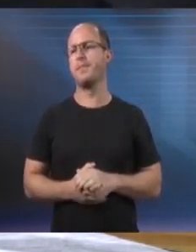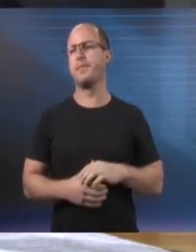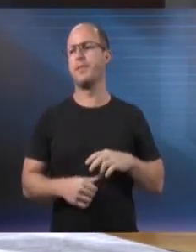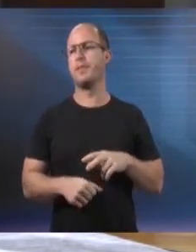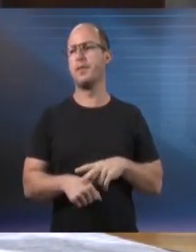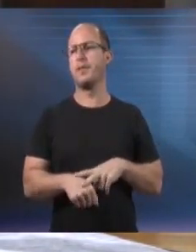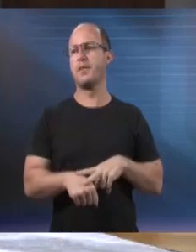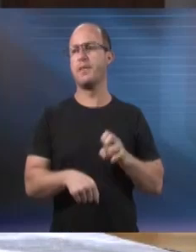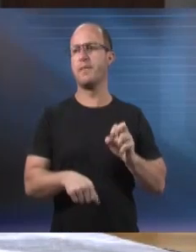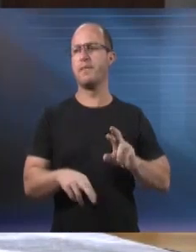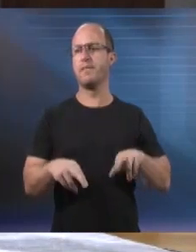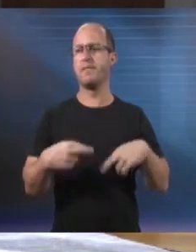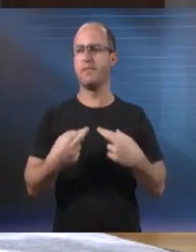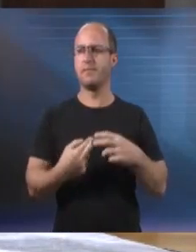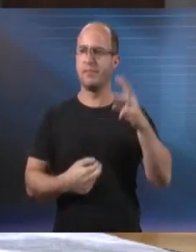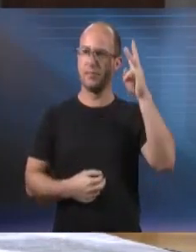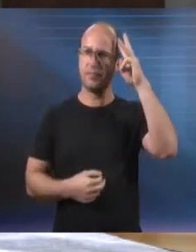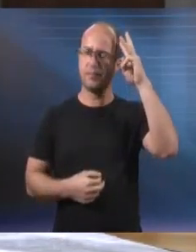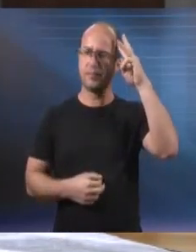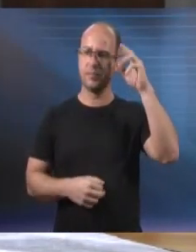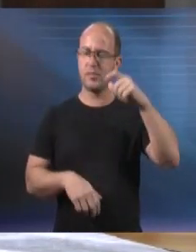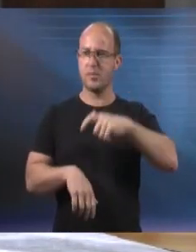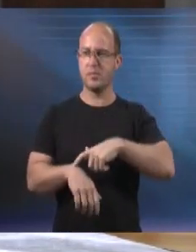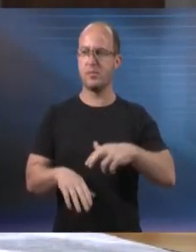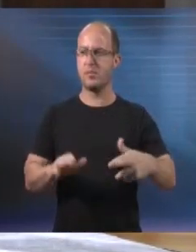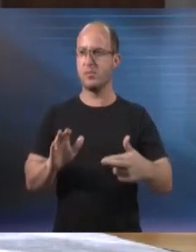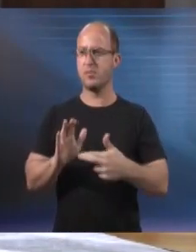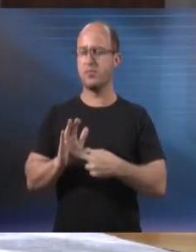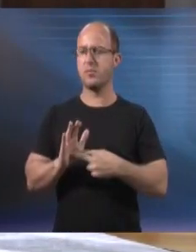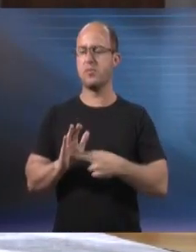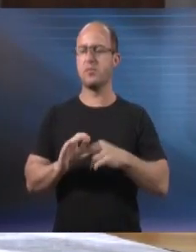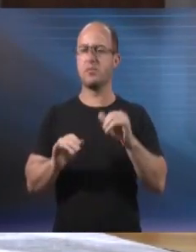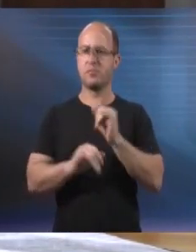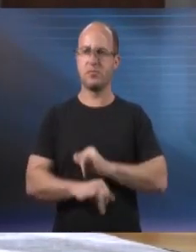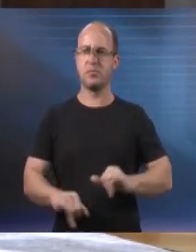Convoco uma nova sessão ordinária para terça-feira, à hora regimental.